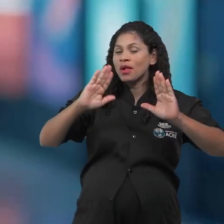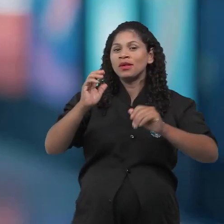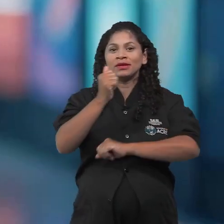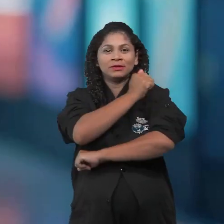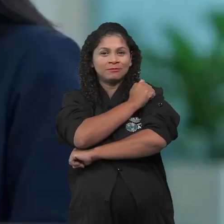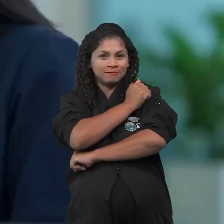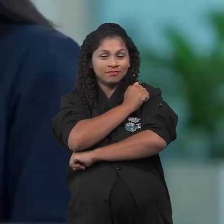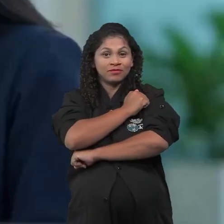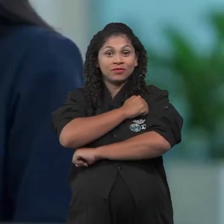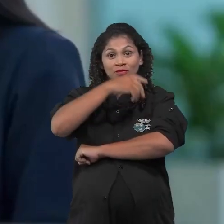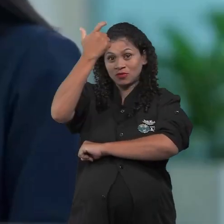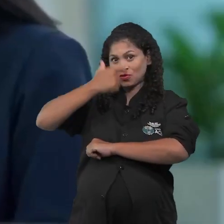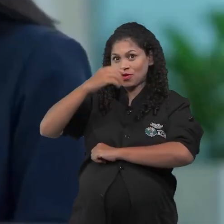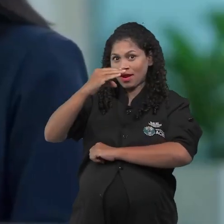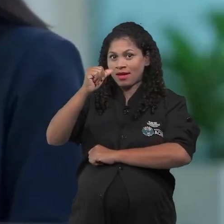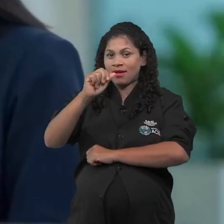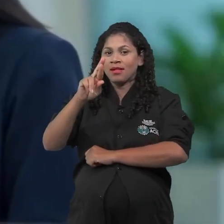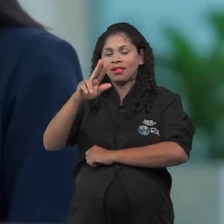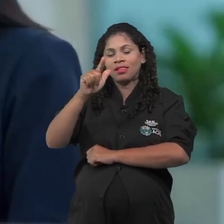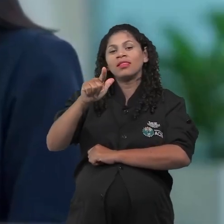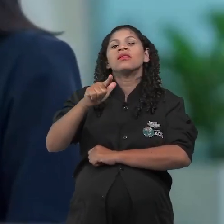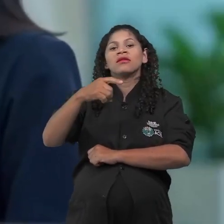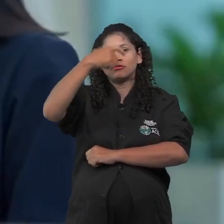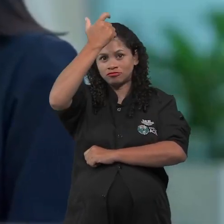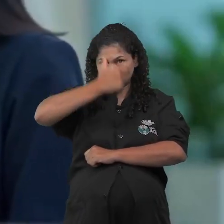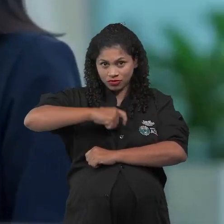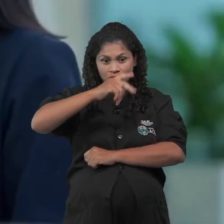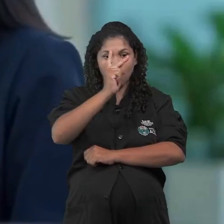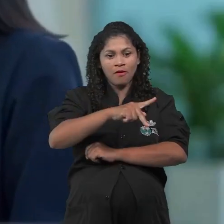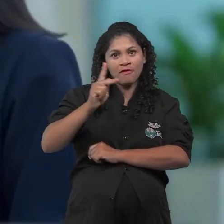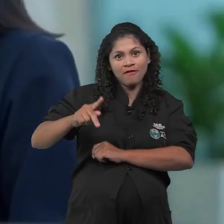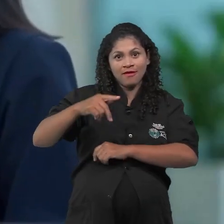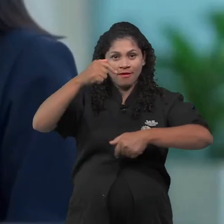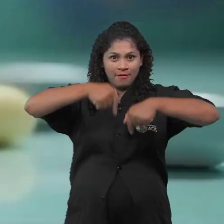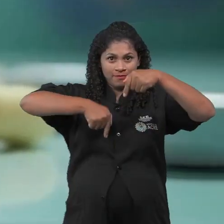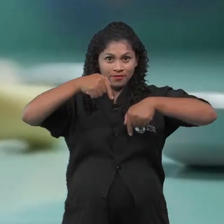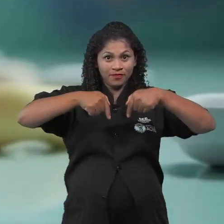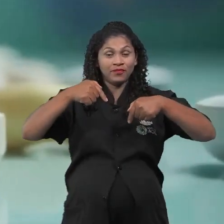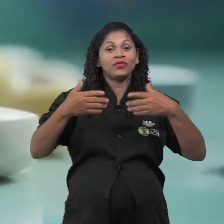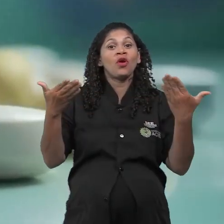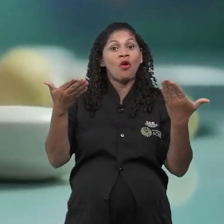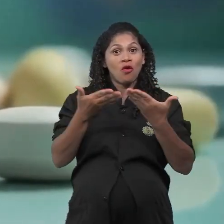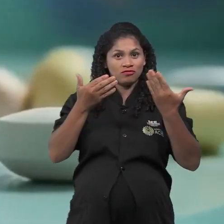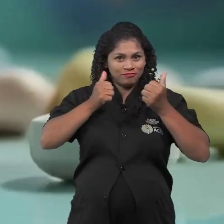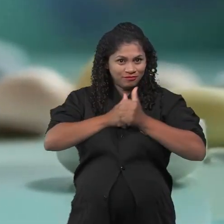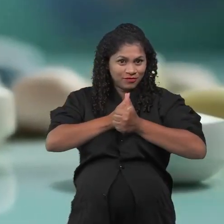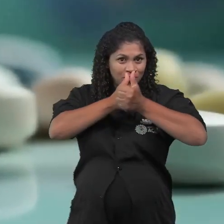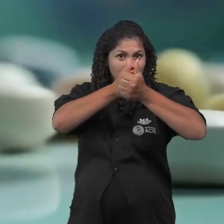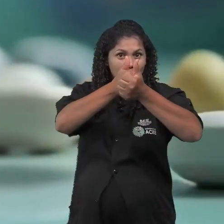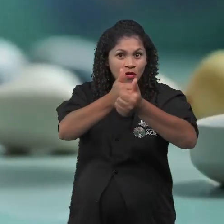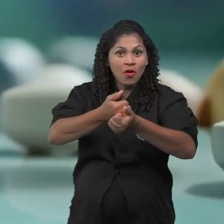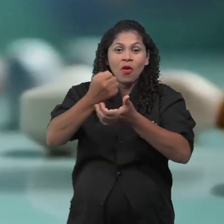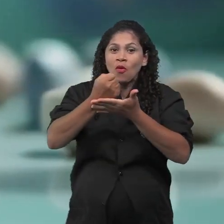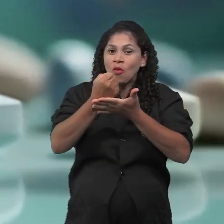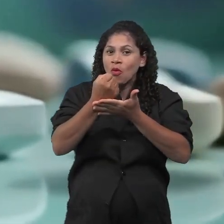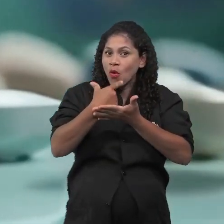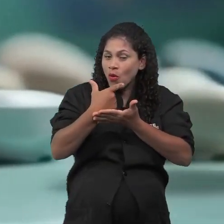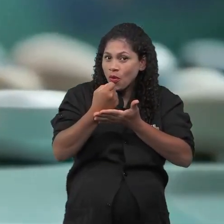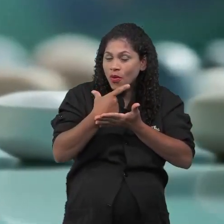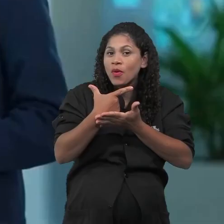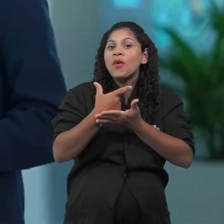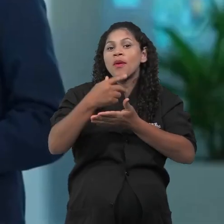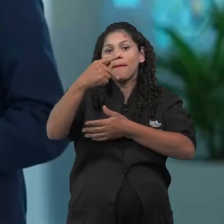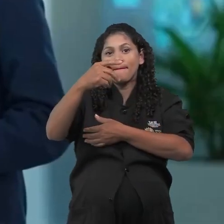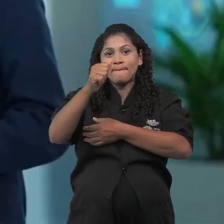Carla Nonomura e sou a sua professora de Química. Hoje vamos acompanhar a jornada de um comprimido de paracetamol e ver o